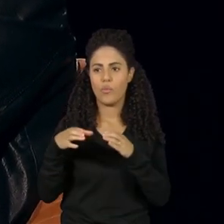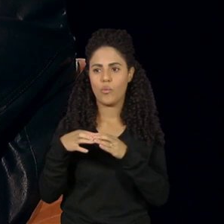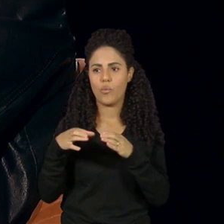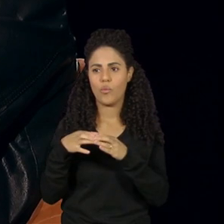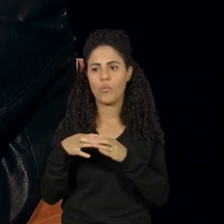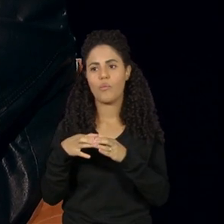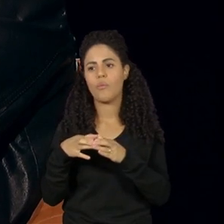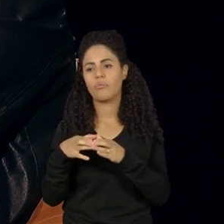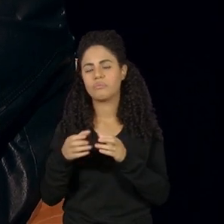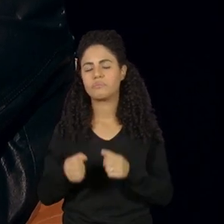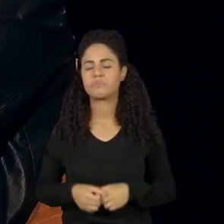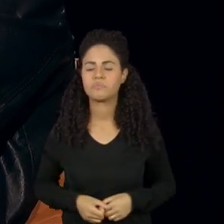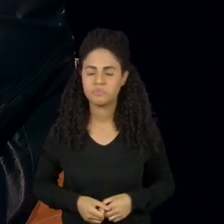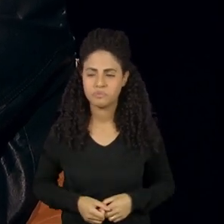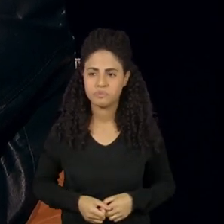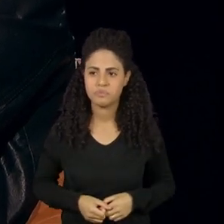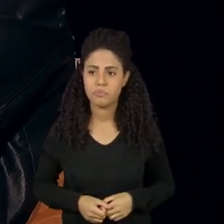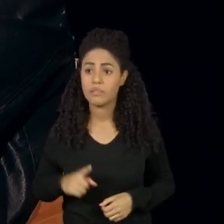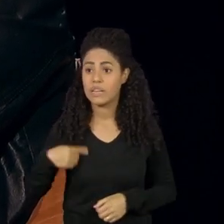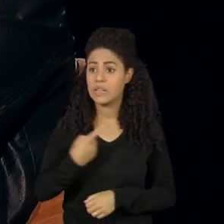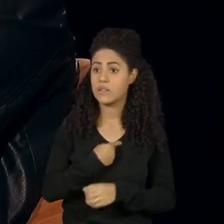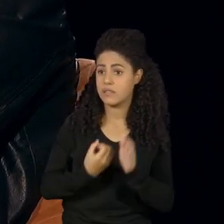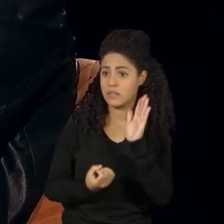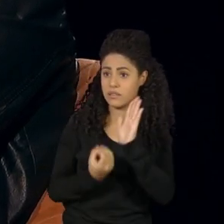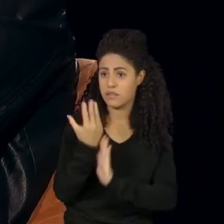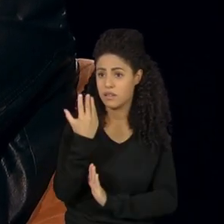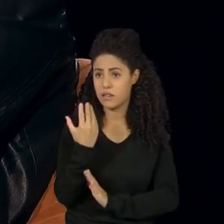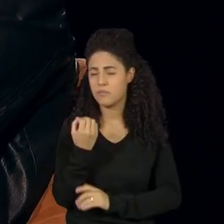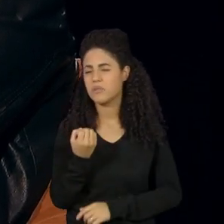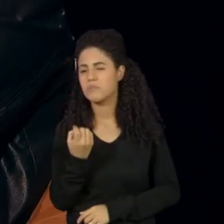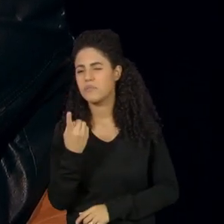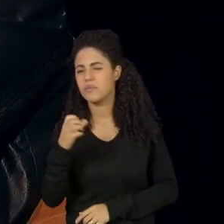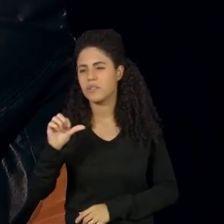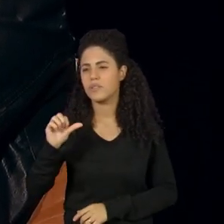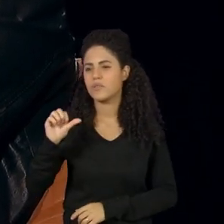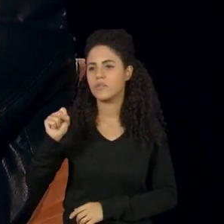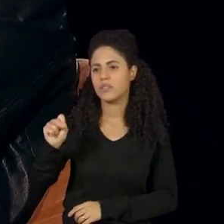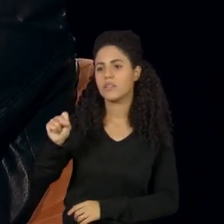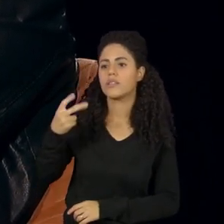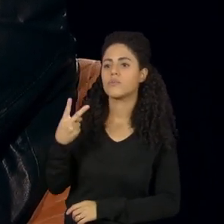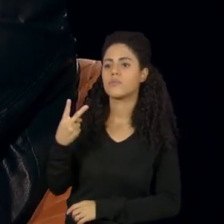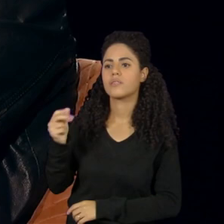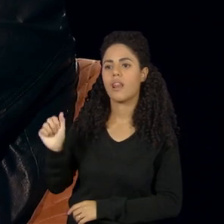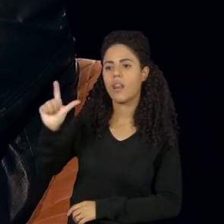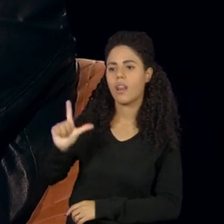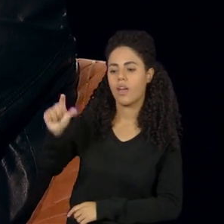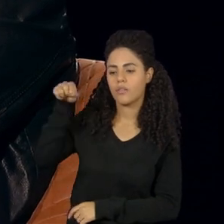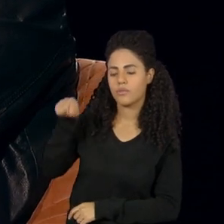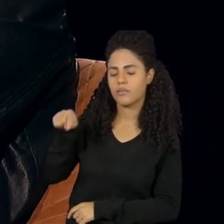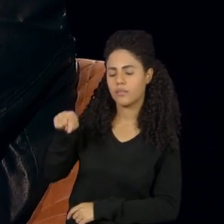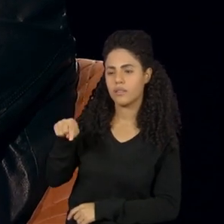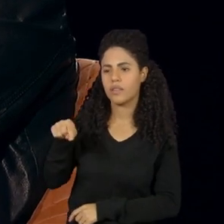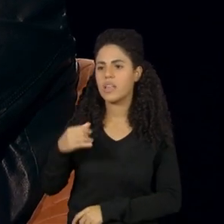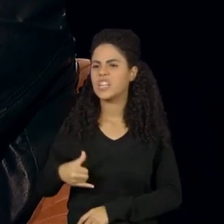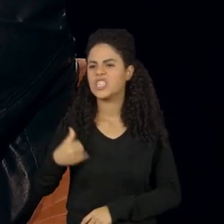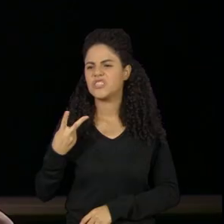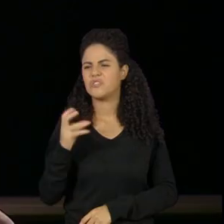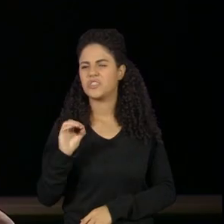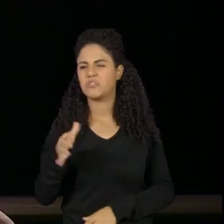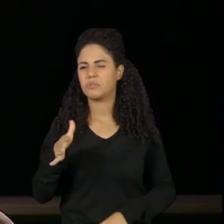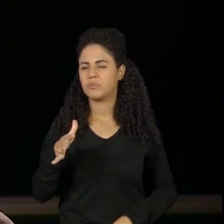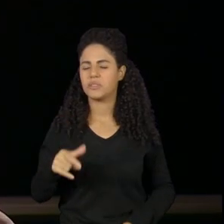Edson Monteiro Rocha. A gente montou e fundou o grupo em 82, em Londrina. Eu tinha 20 anos de